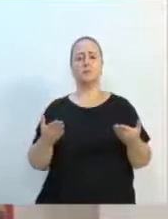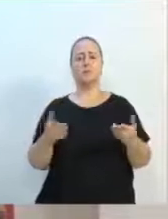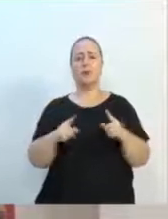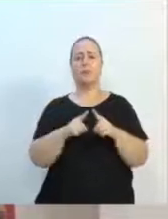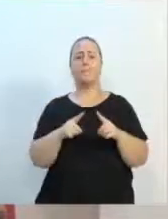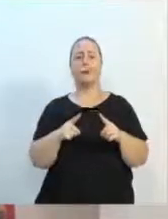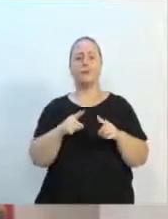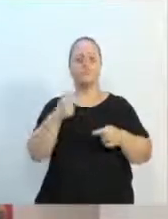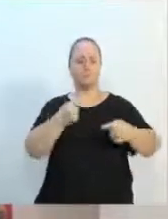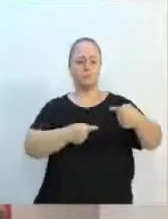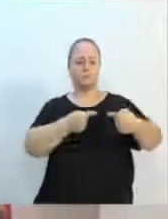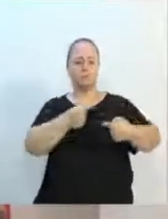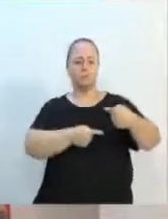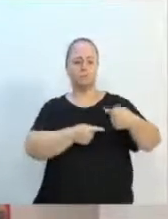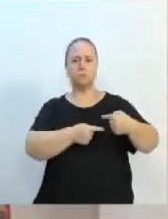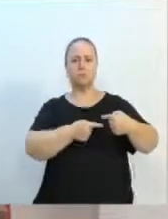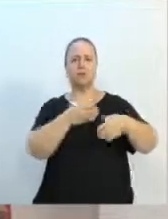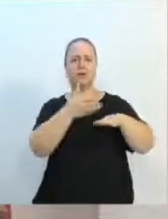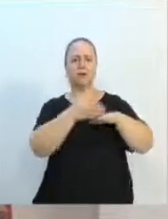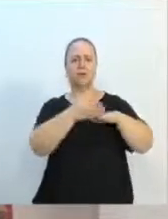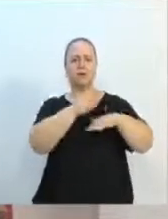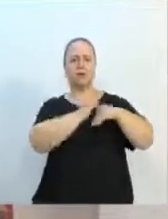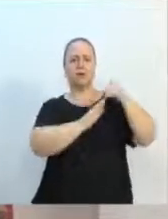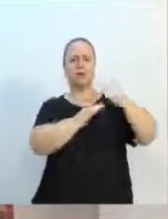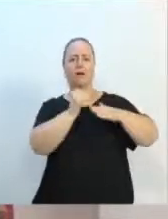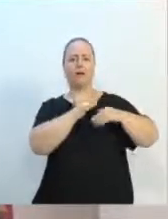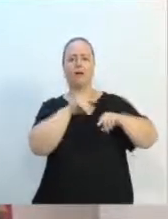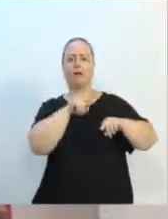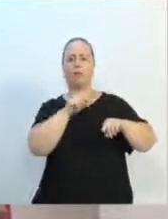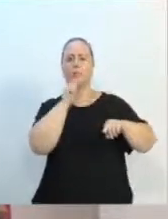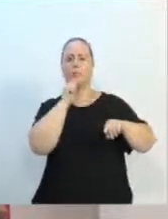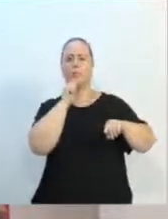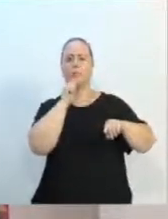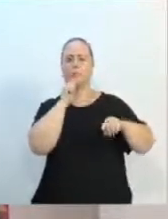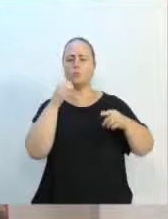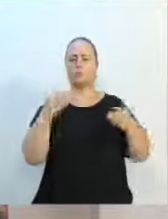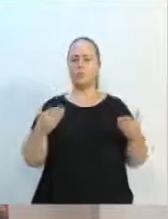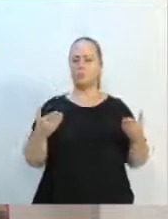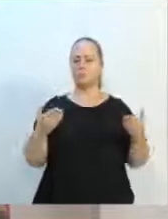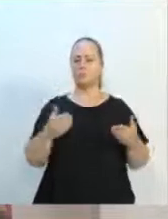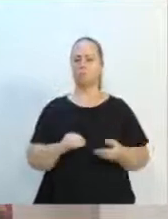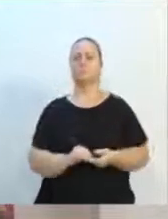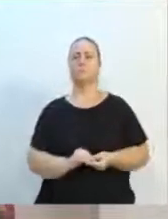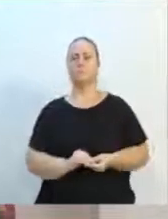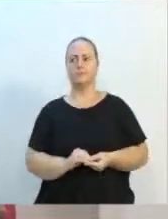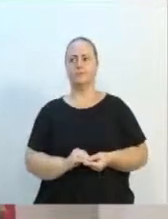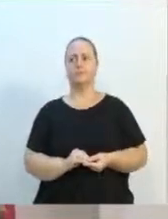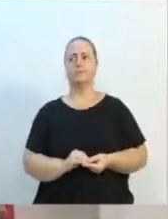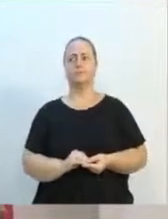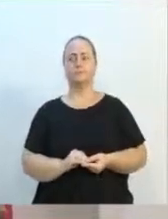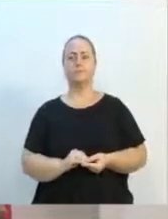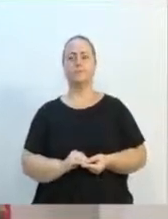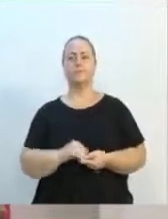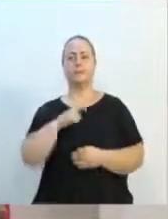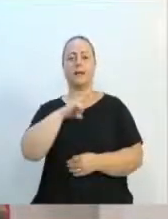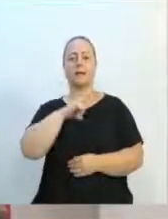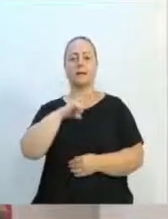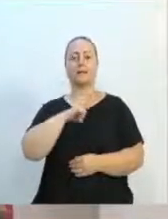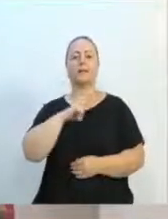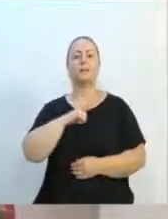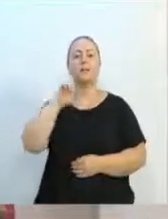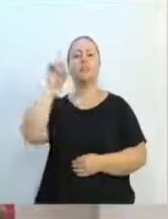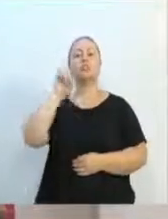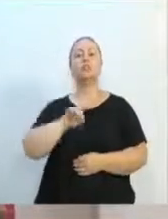das discussões a respeito dessas obras estruturantes. Aqui eu falo especificamente de um educandário que o diretor me alertou